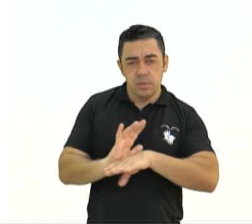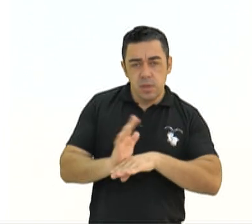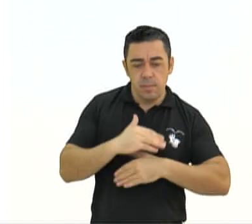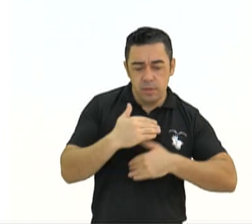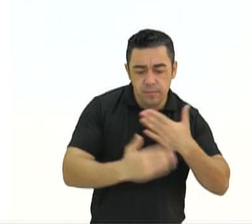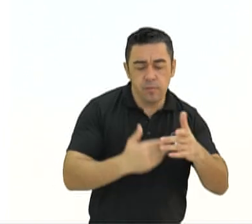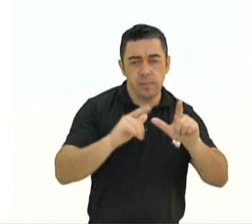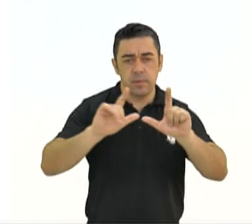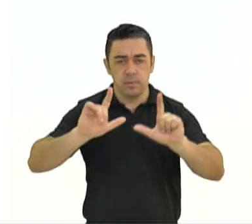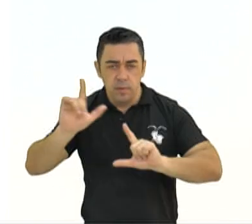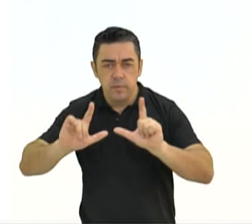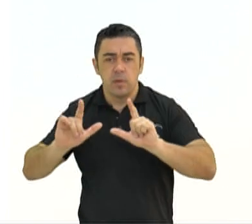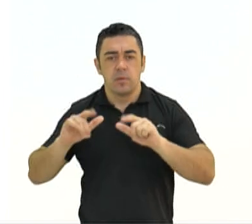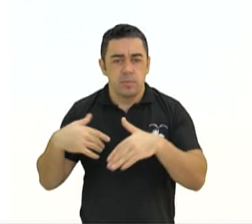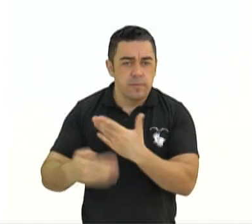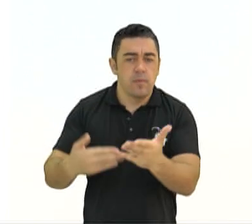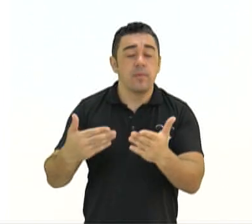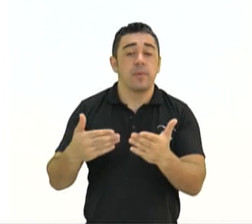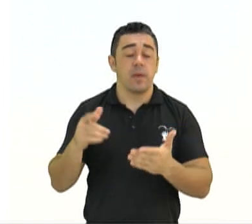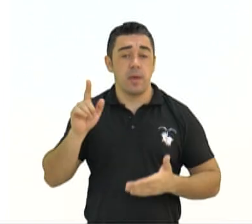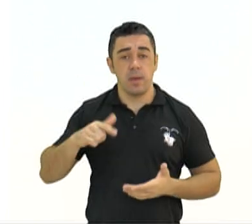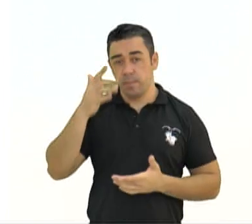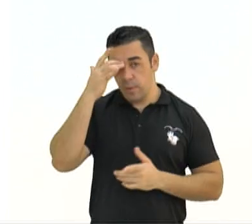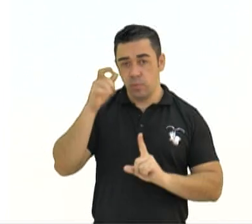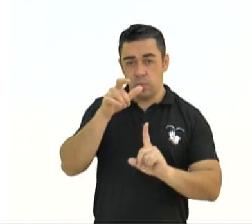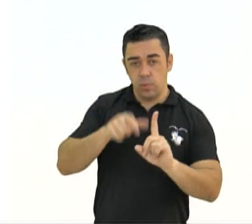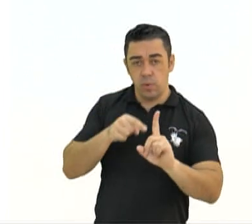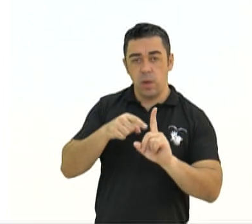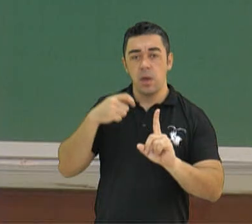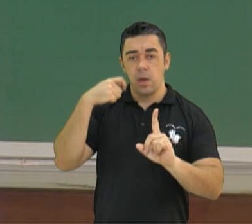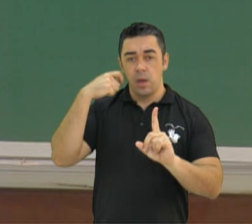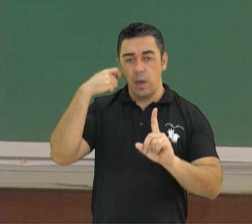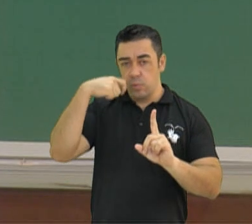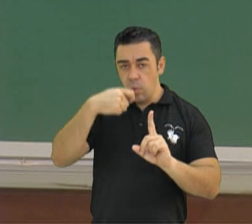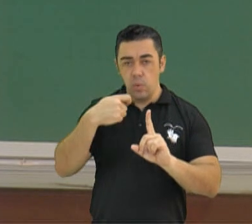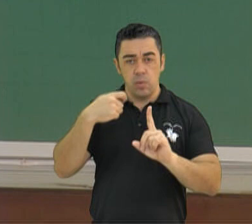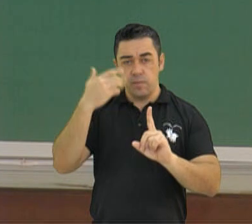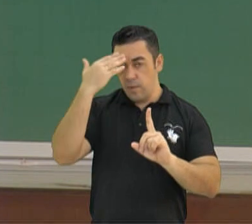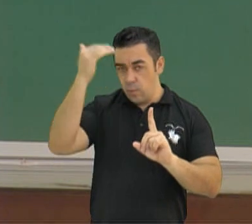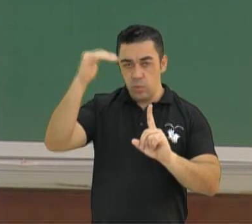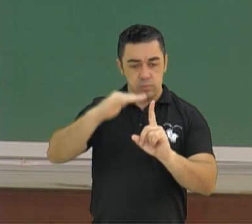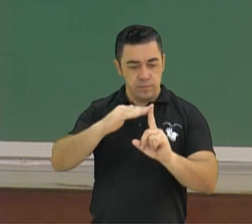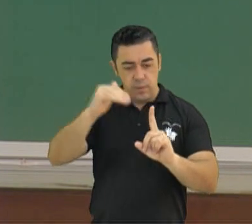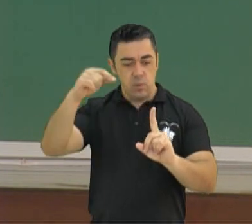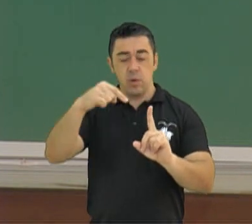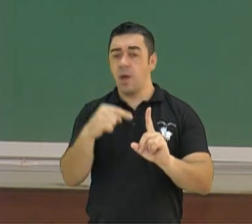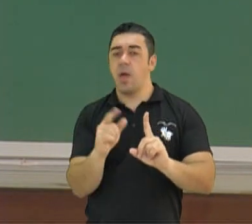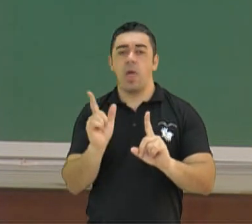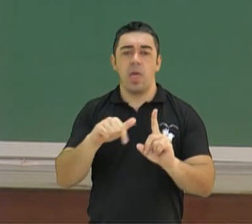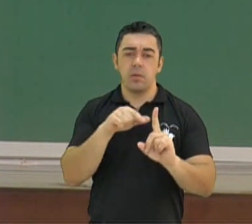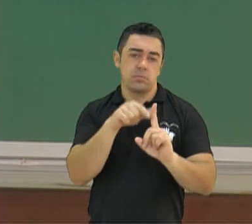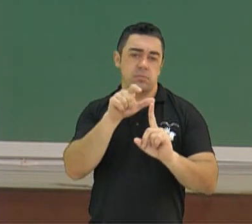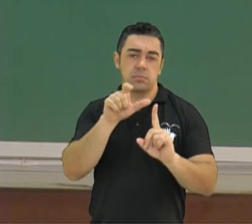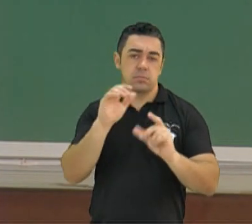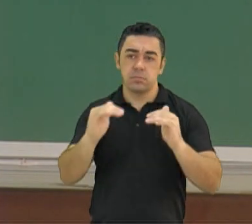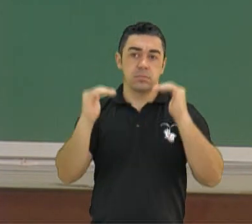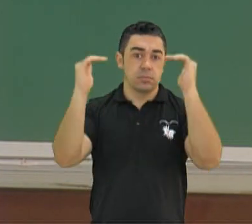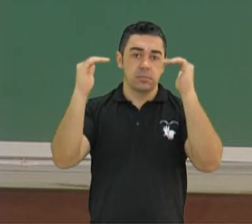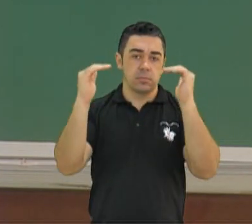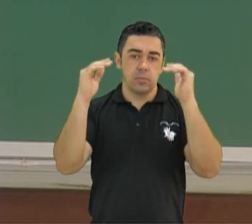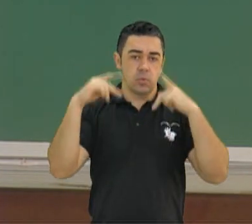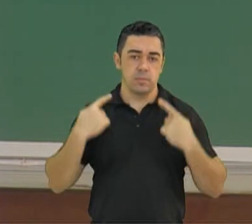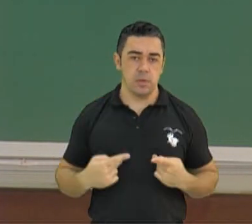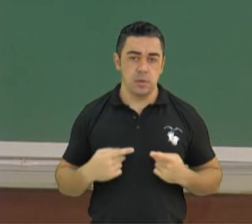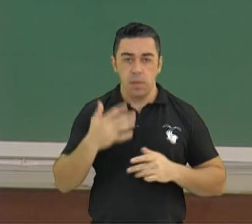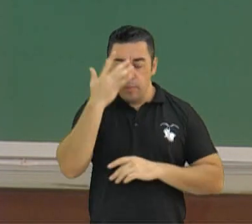televisão. Essas pessoas que estão em evidência nas mídias, elas vão ganhando esse status de sobre-humanos e